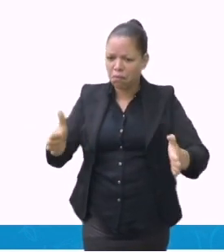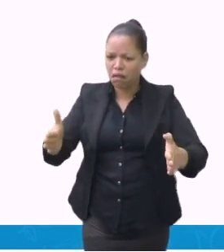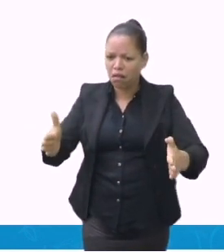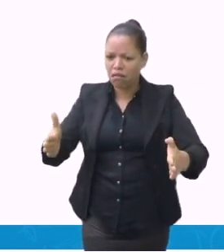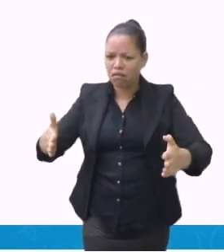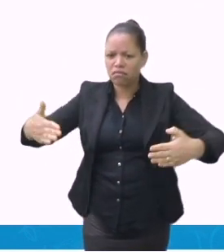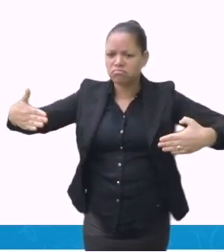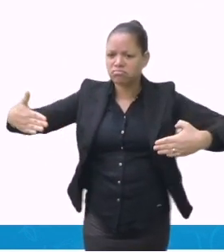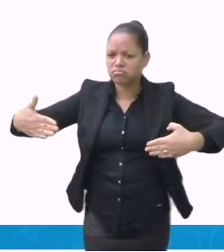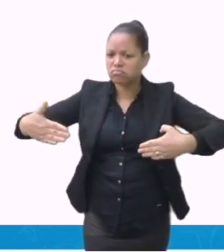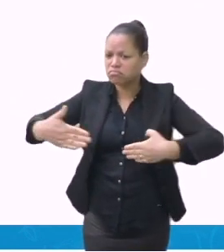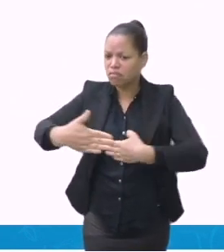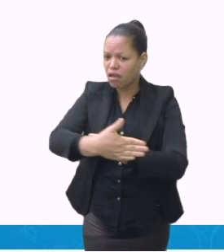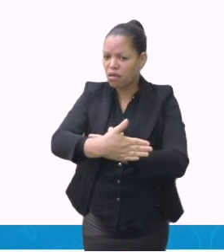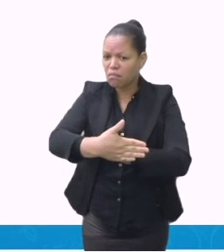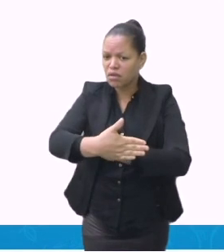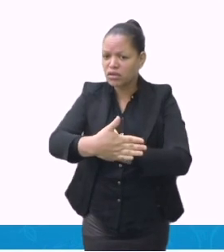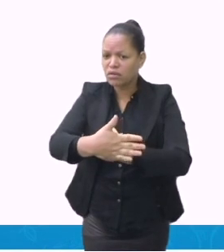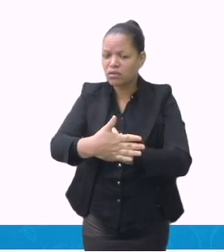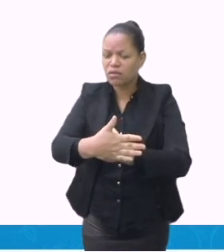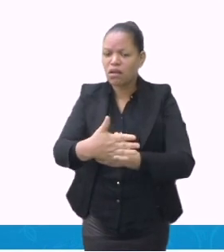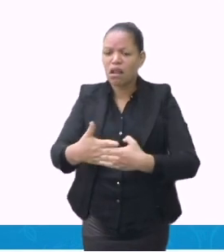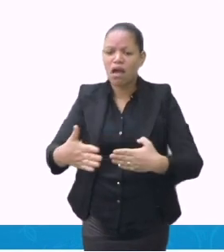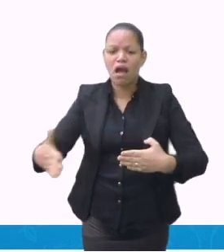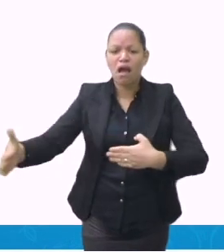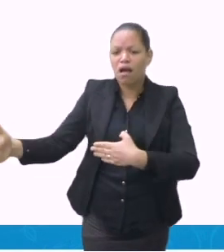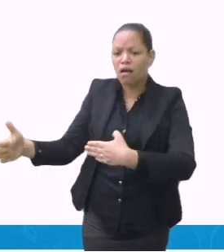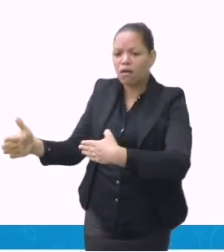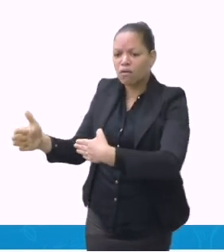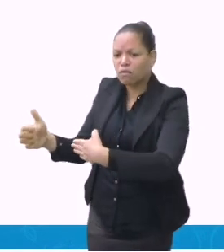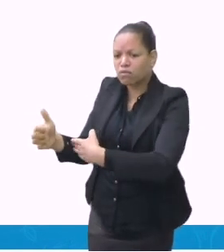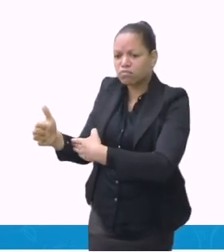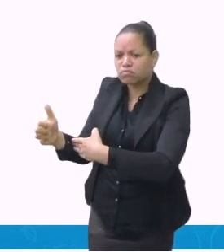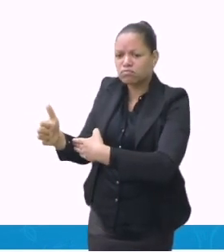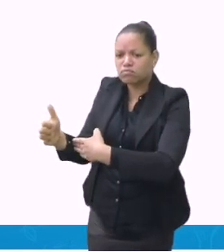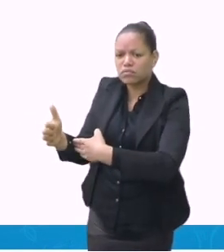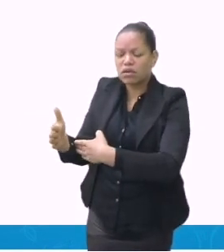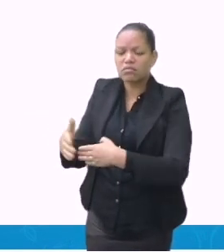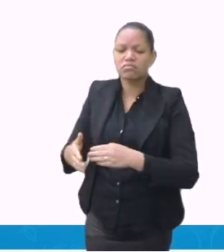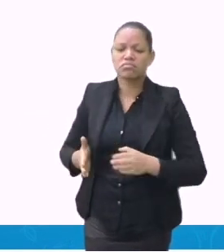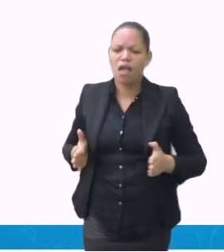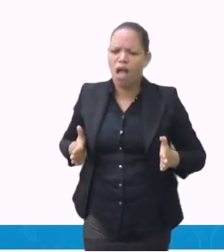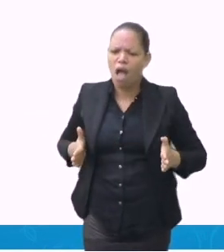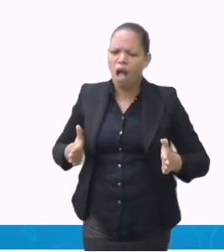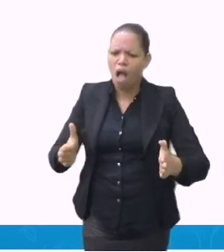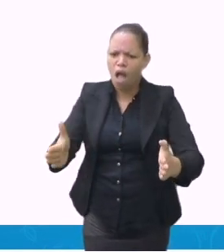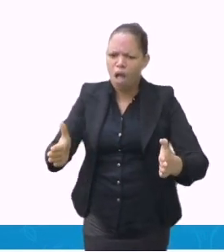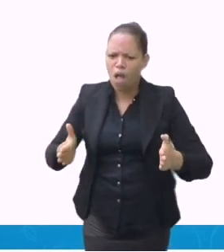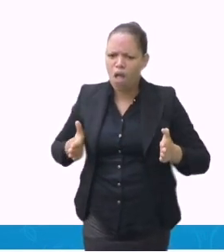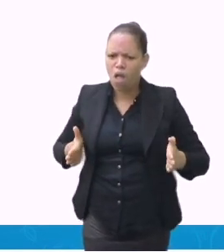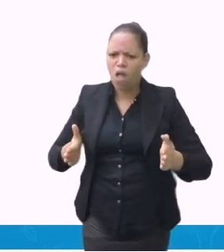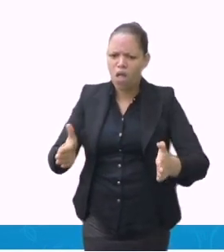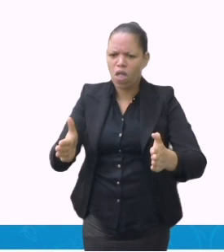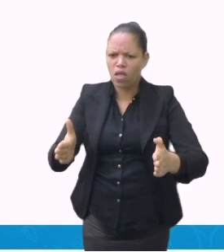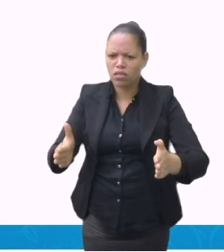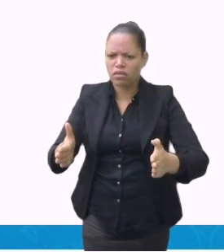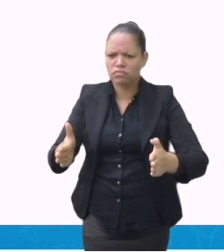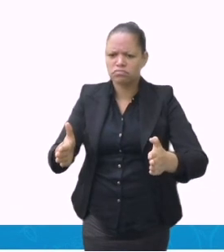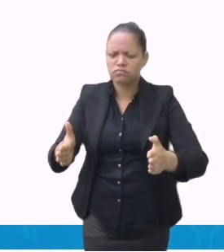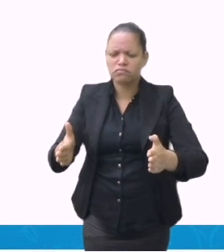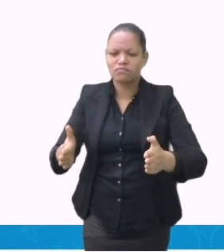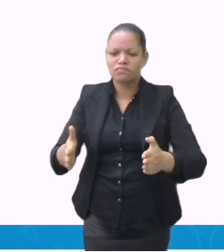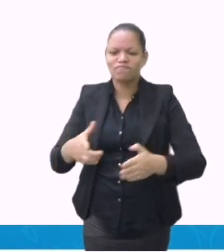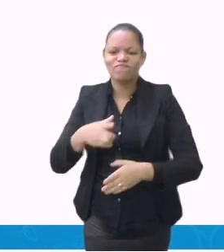frente. Reforçamos os conceitos de retas paralelas, que são aquelas que não possuem um ponto em comum